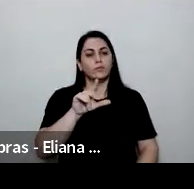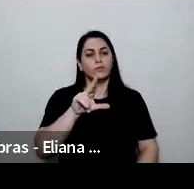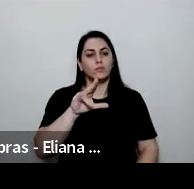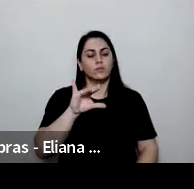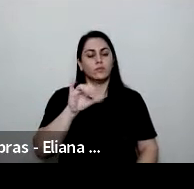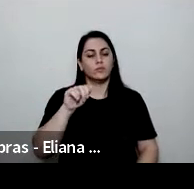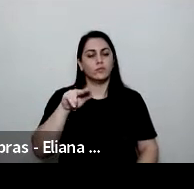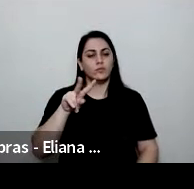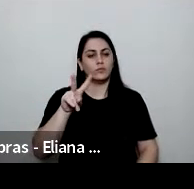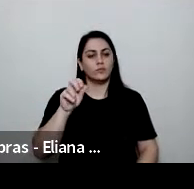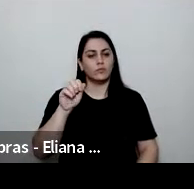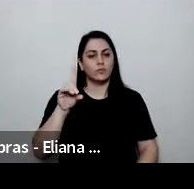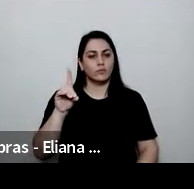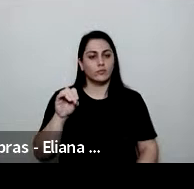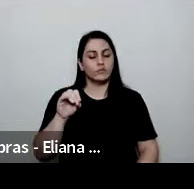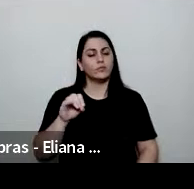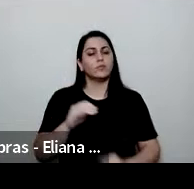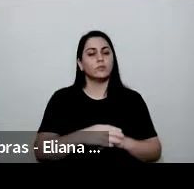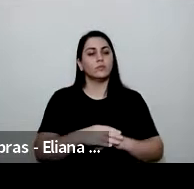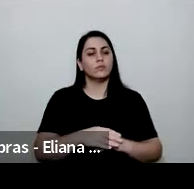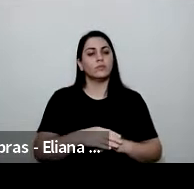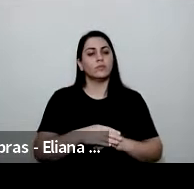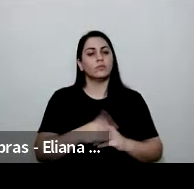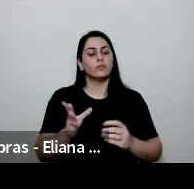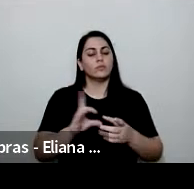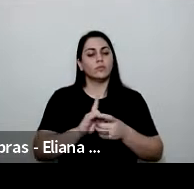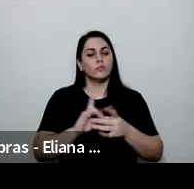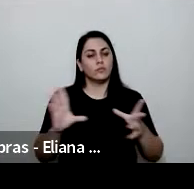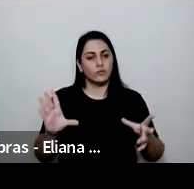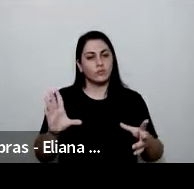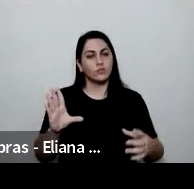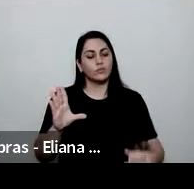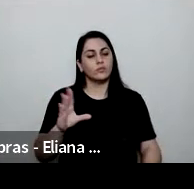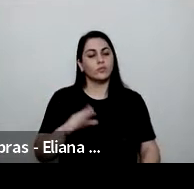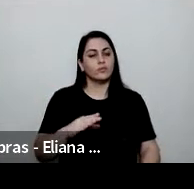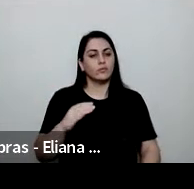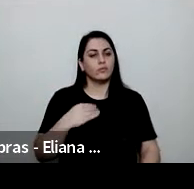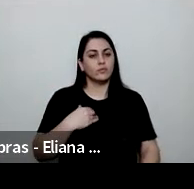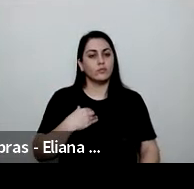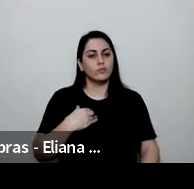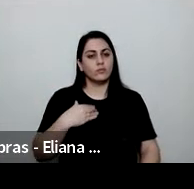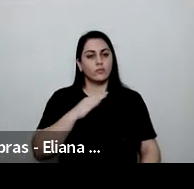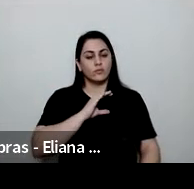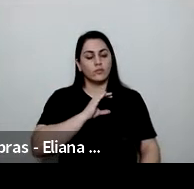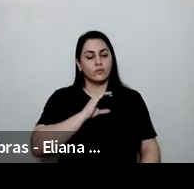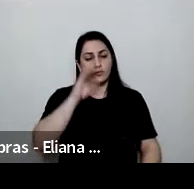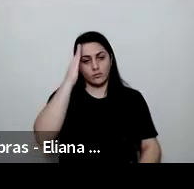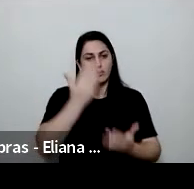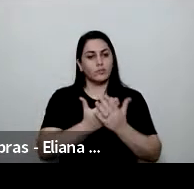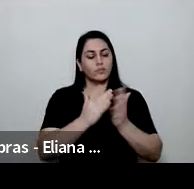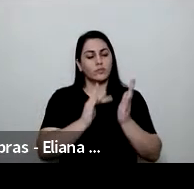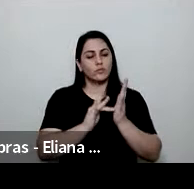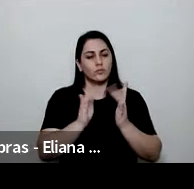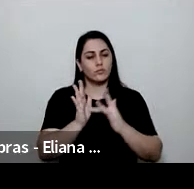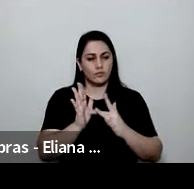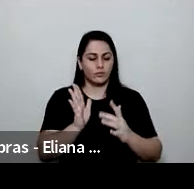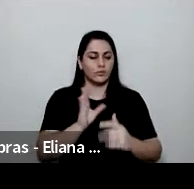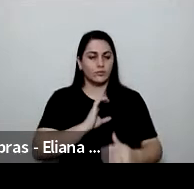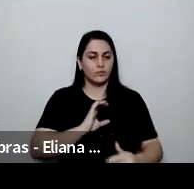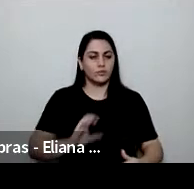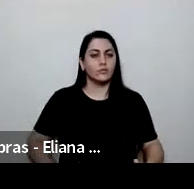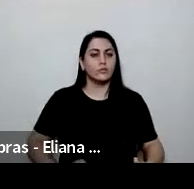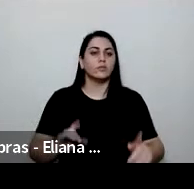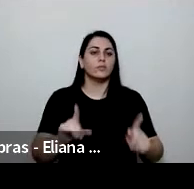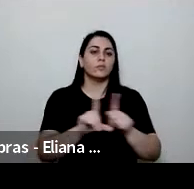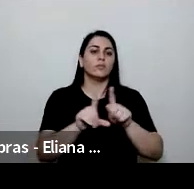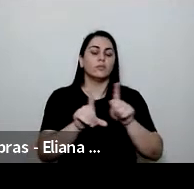Cardoso e democracia Cristã antigo psdc parecer do Ministério Público eleitoral é medido pelo procurador Wilson Araújo de